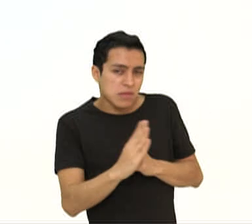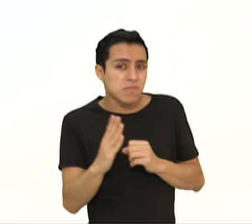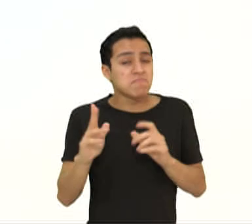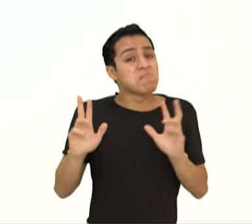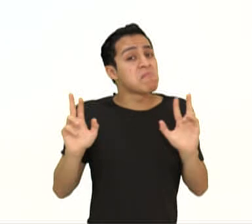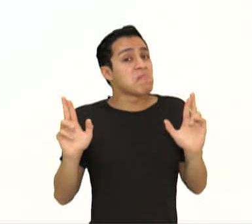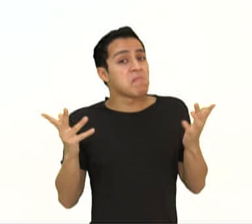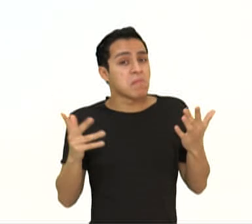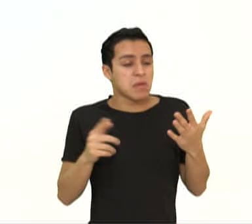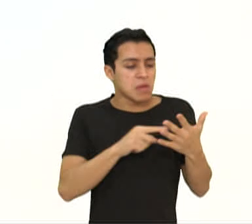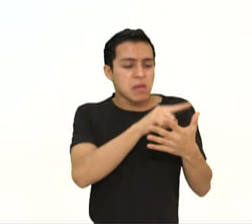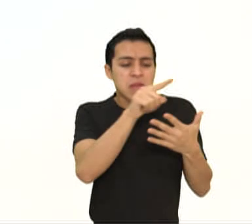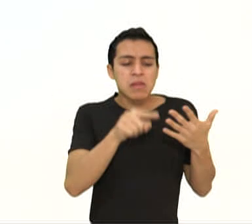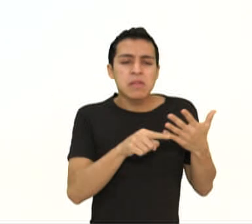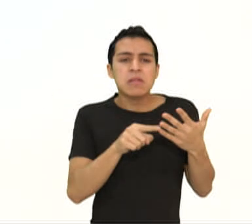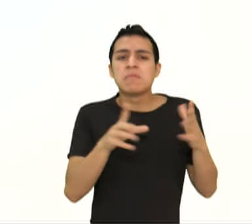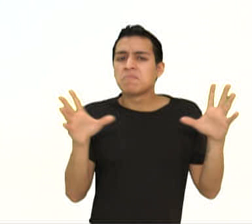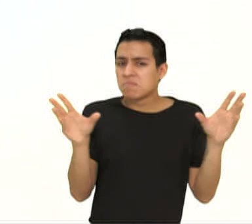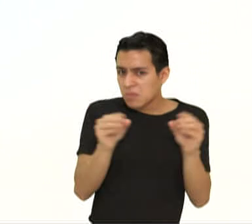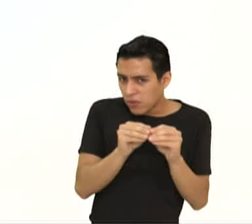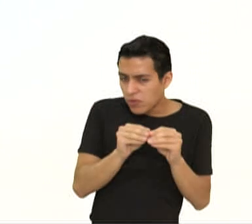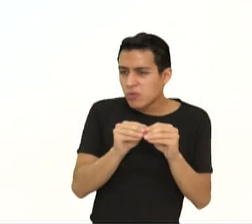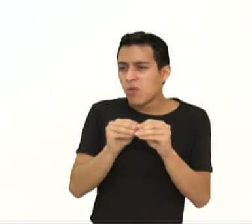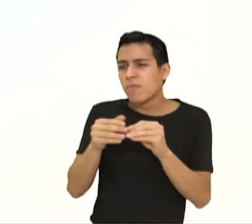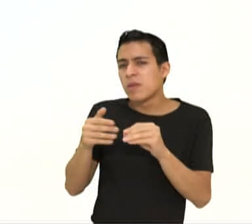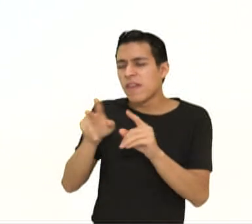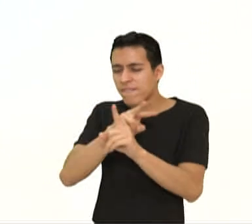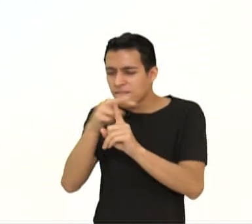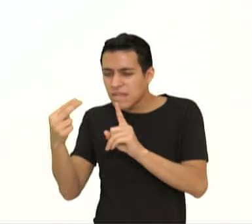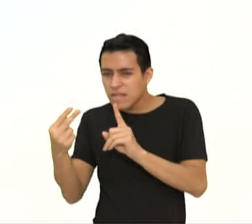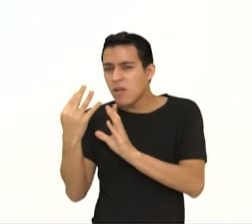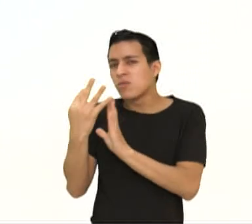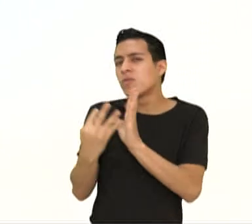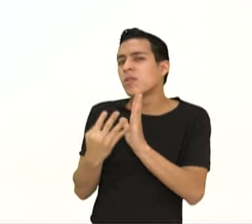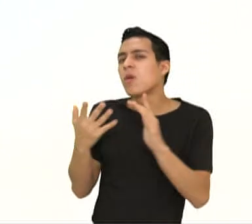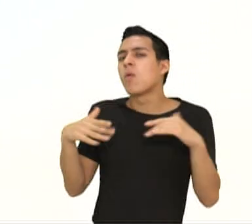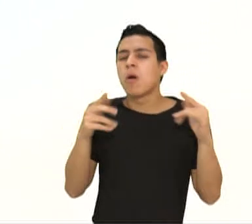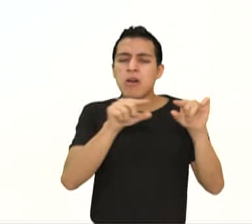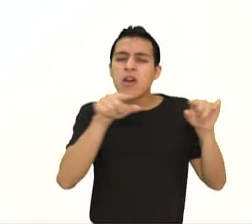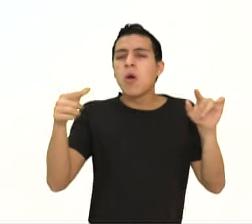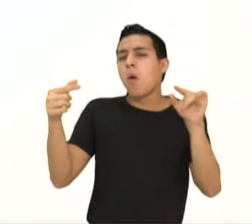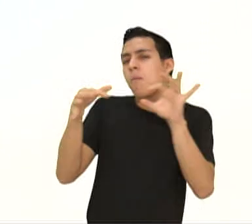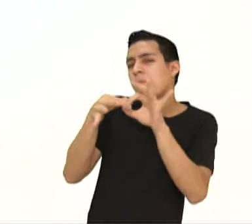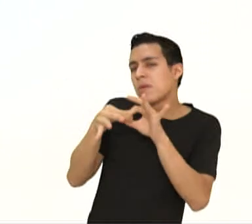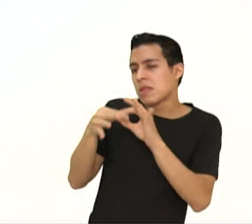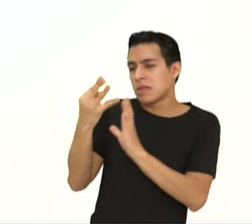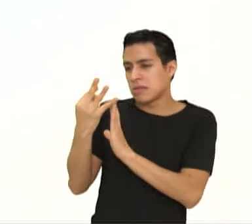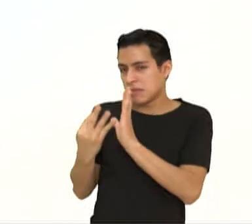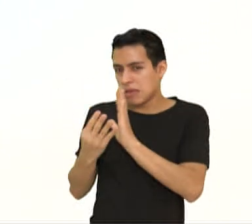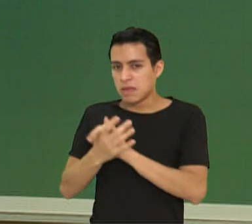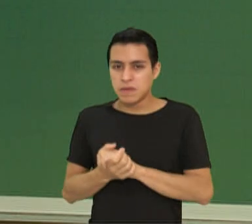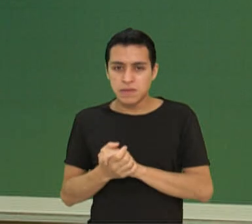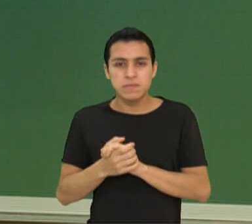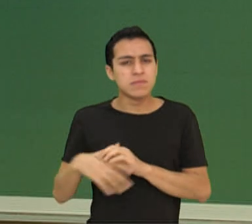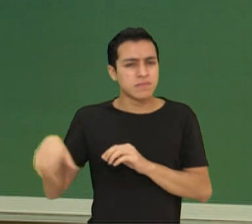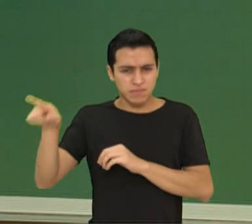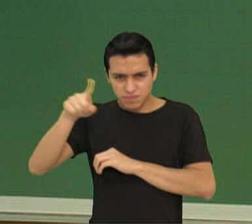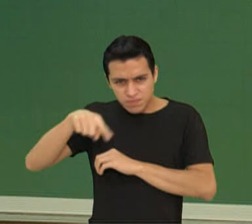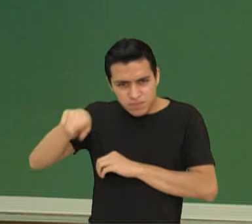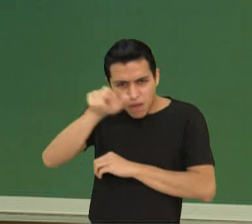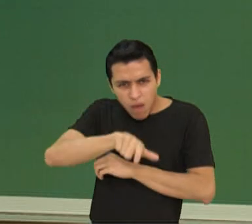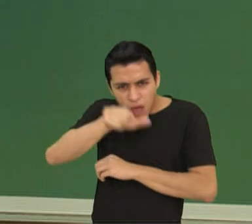sentença que sintetiza os pontos de vista apresentados no texto é: Então, de todos esses